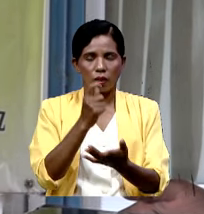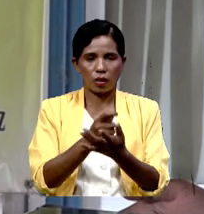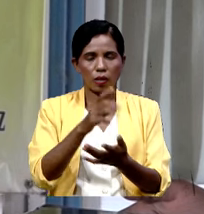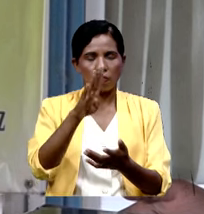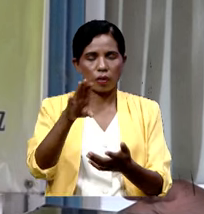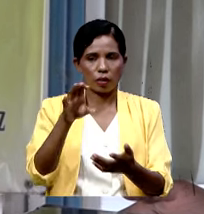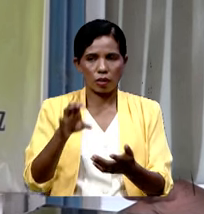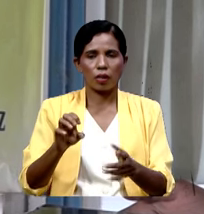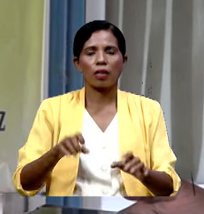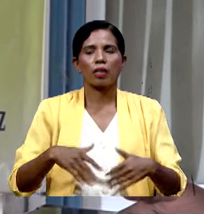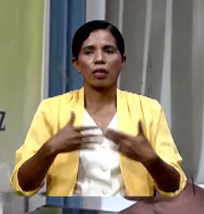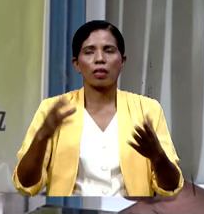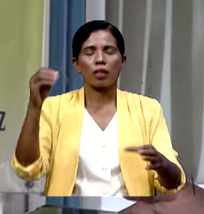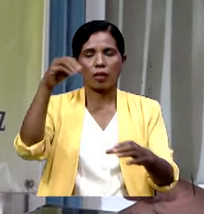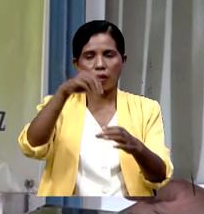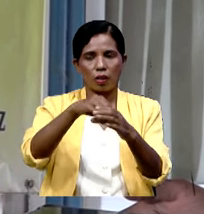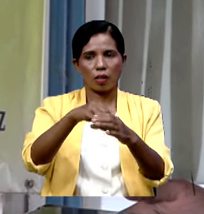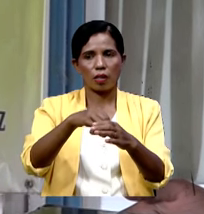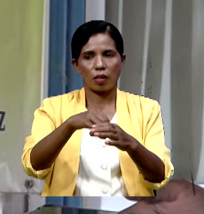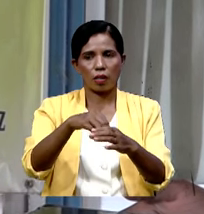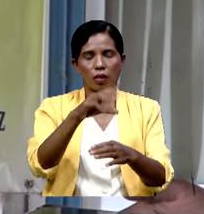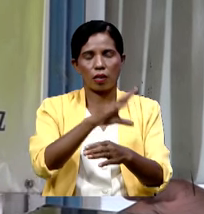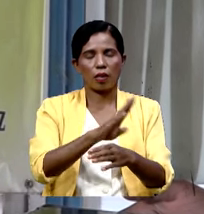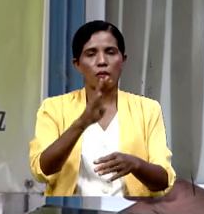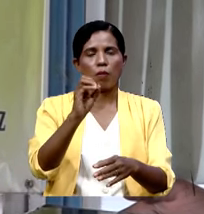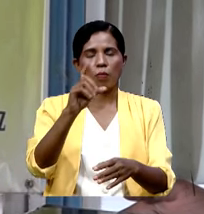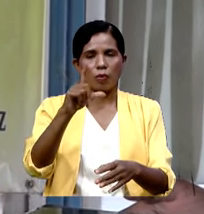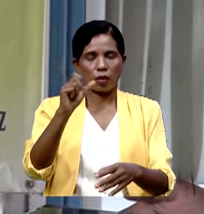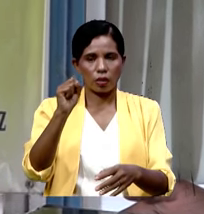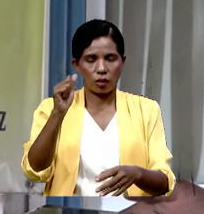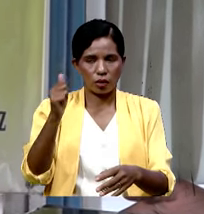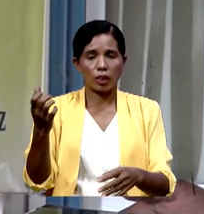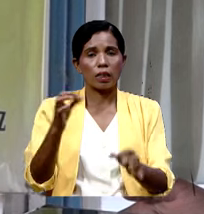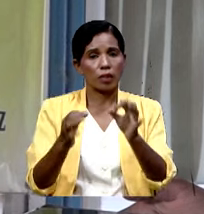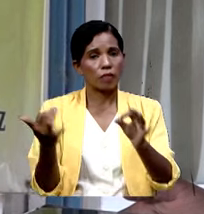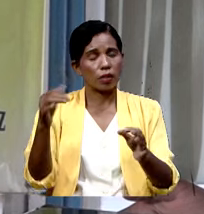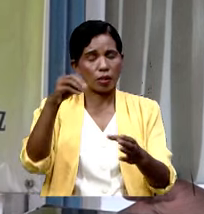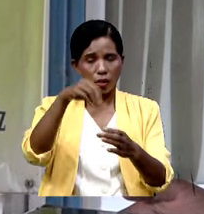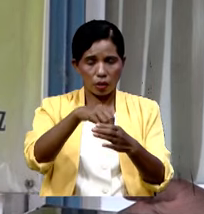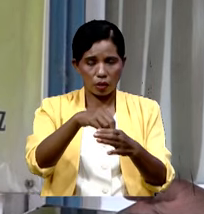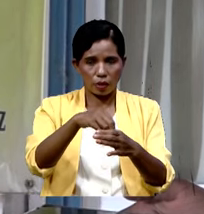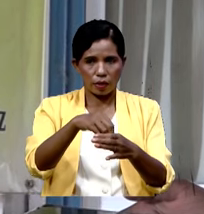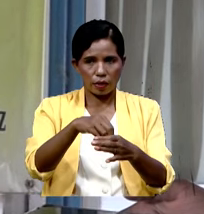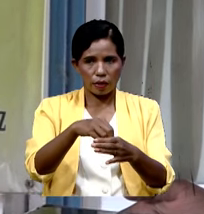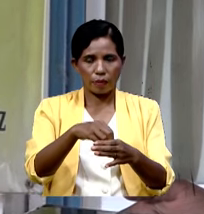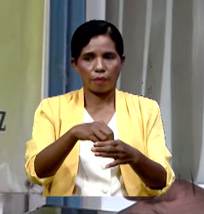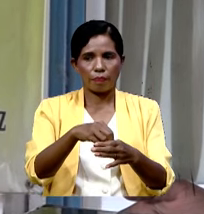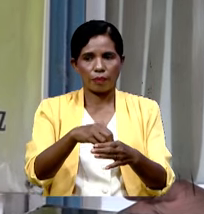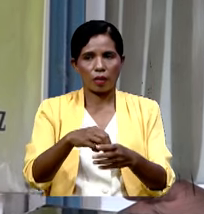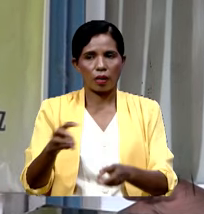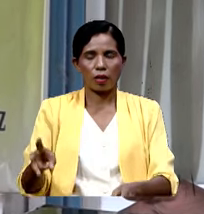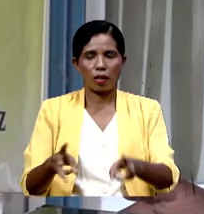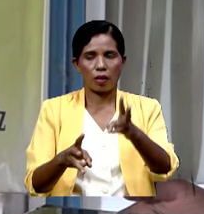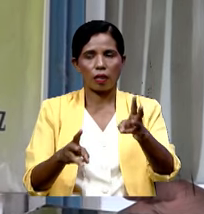1485, né? Hira makatama ba bolsa candidato. Se hira tamo na ba, significa que está dala em hora